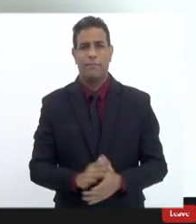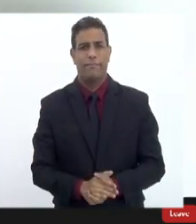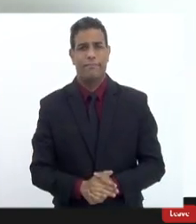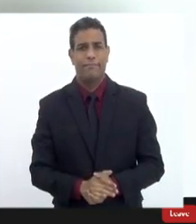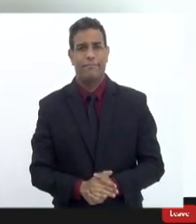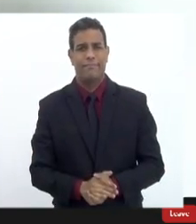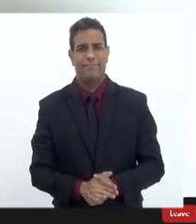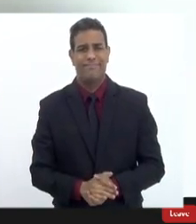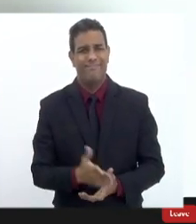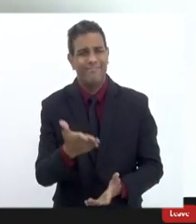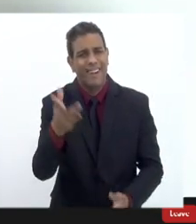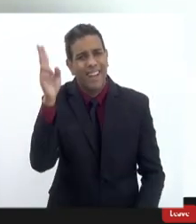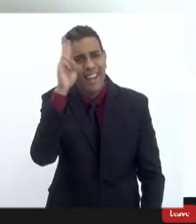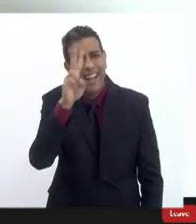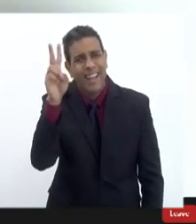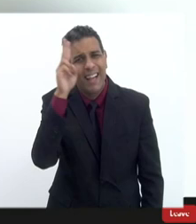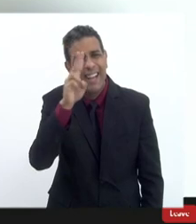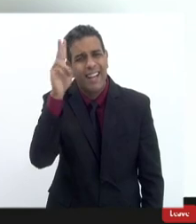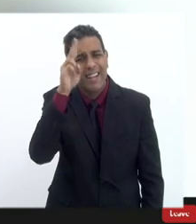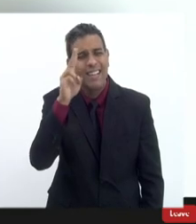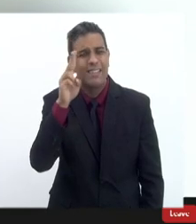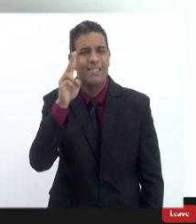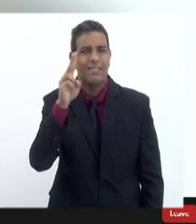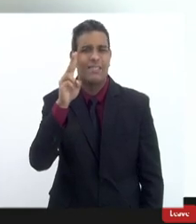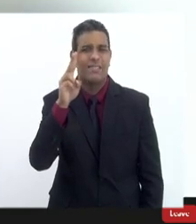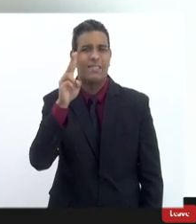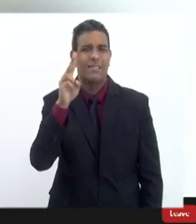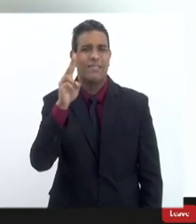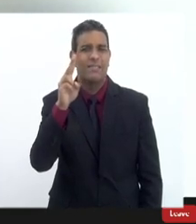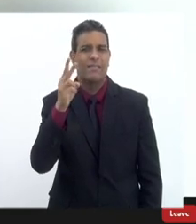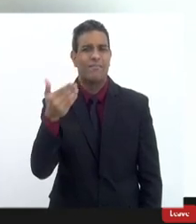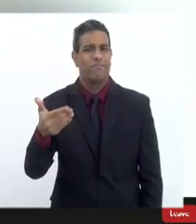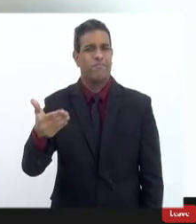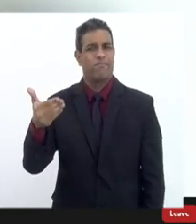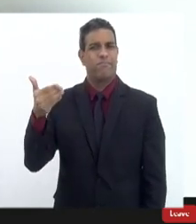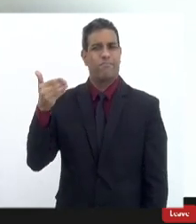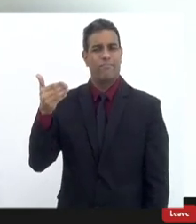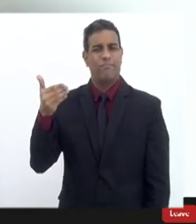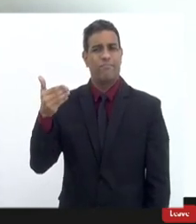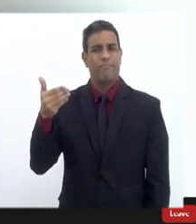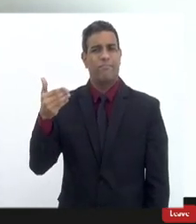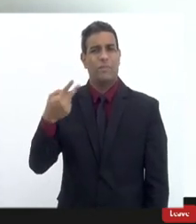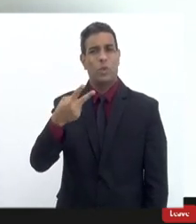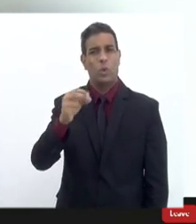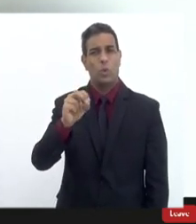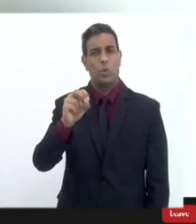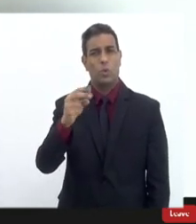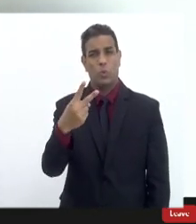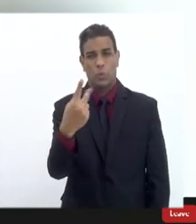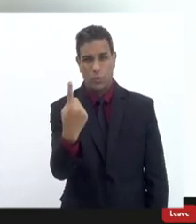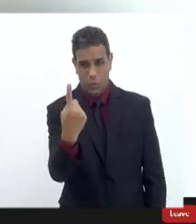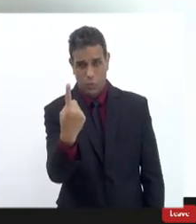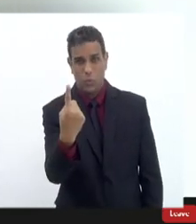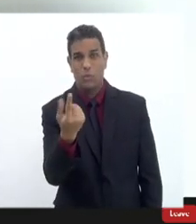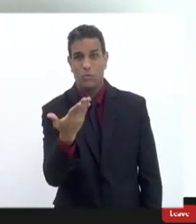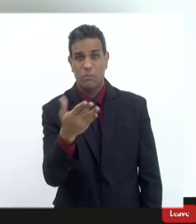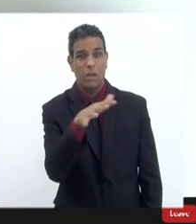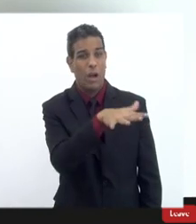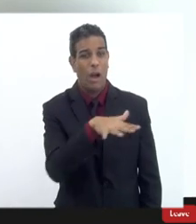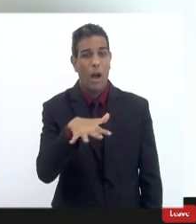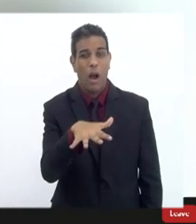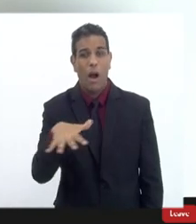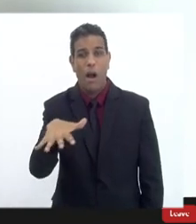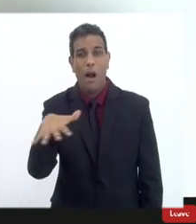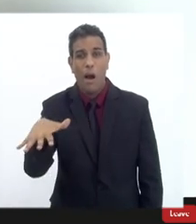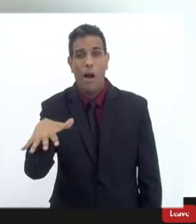cenários como vivemos há bem pouco tempo atrás, no ano de 2021, de ter territórios